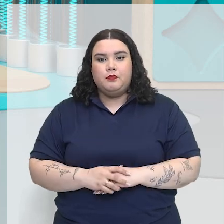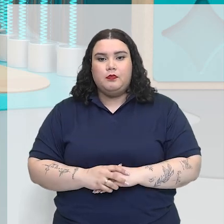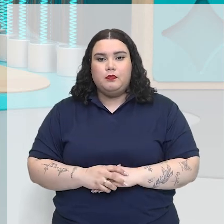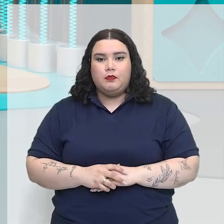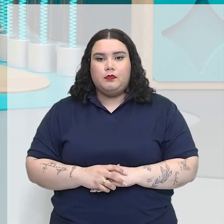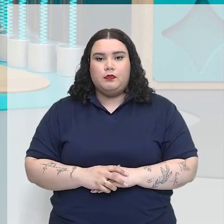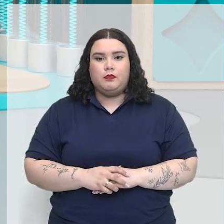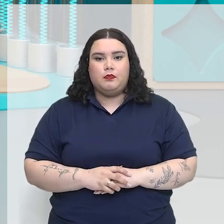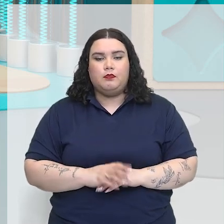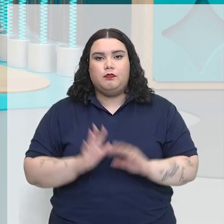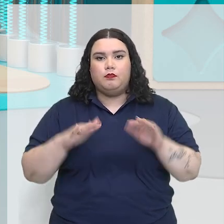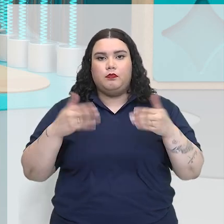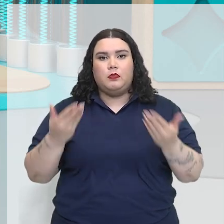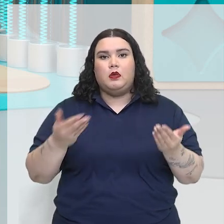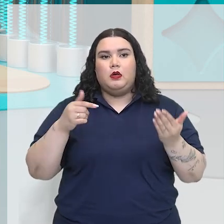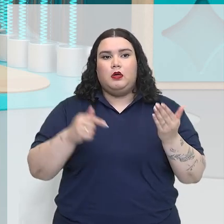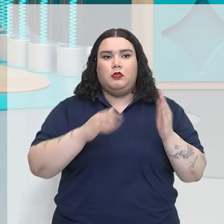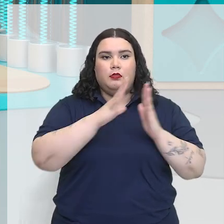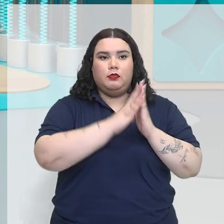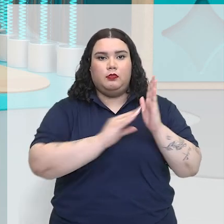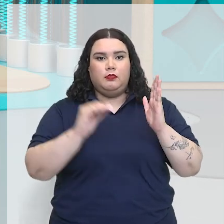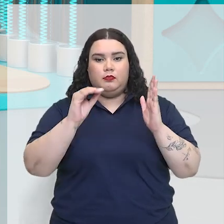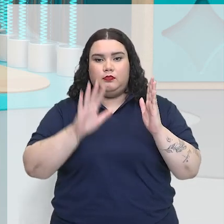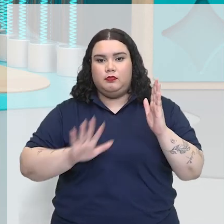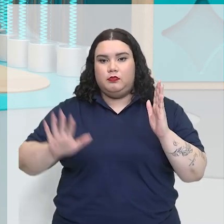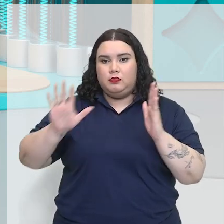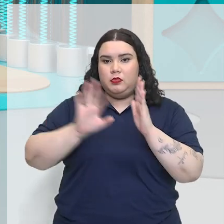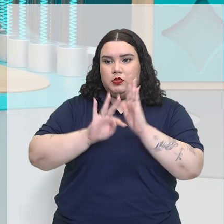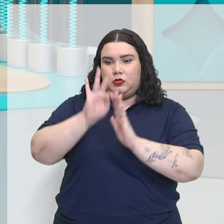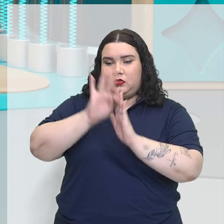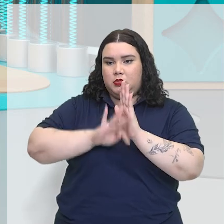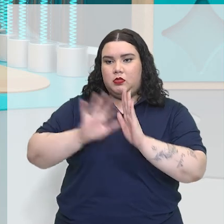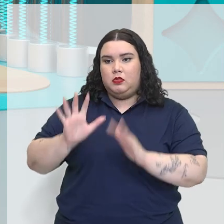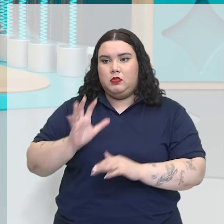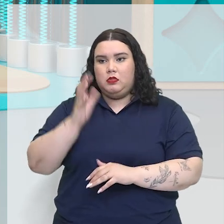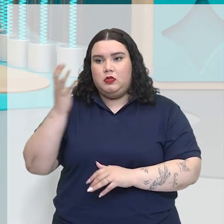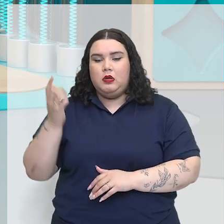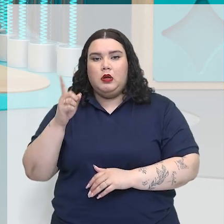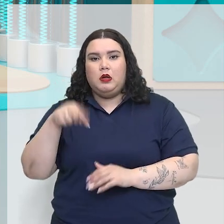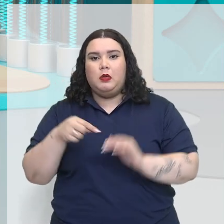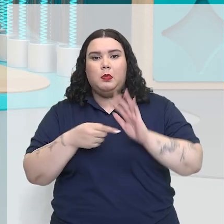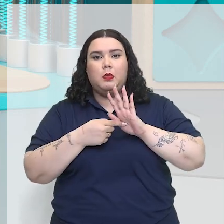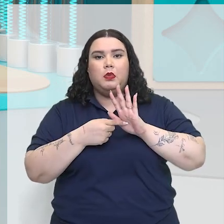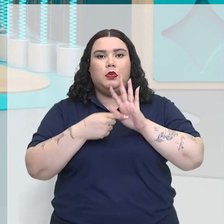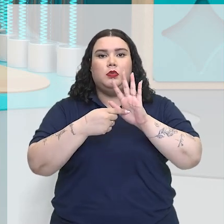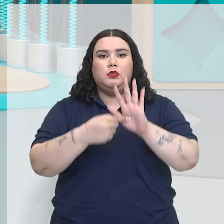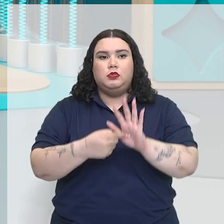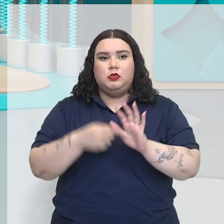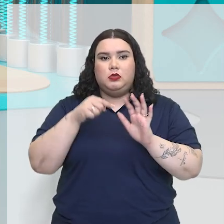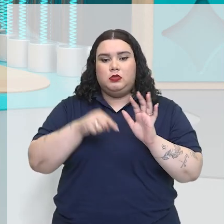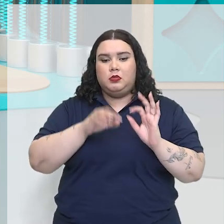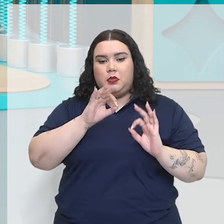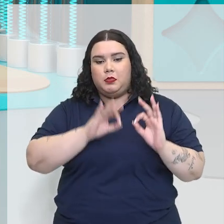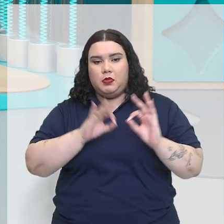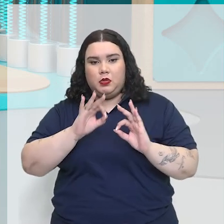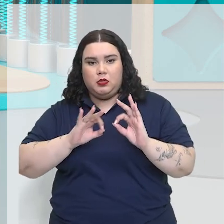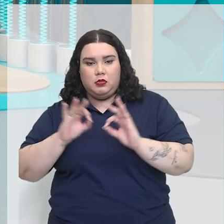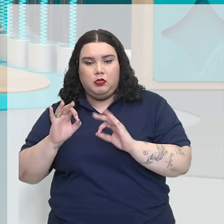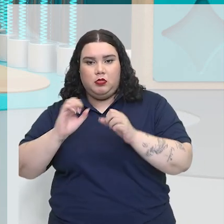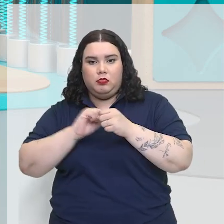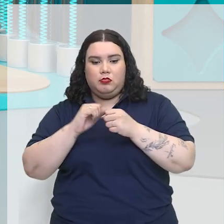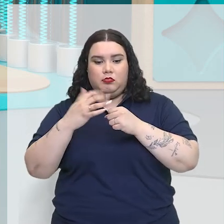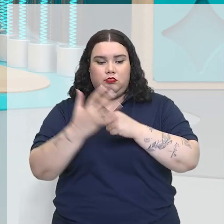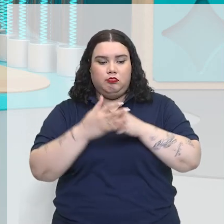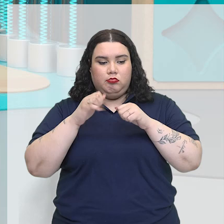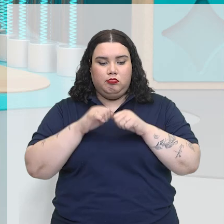Então, a intertextualidade que está ocorrendo aí é justamente mostrar esse processo